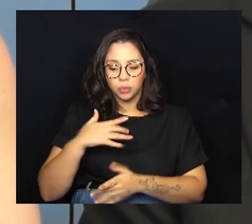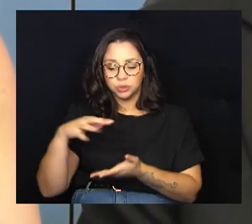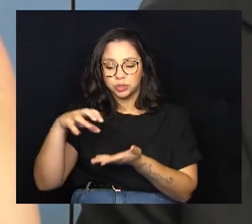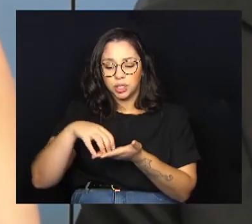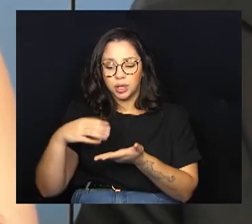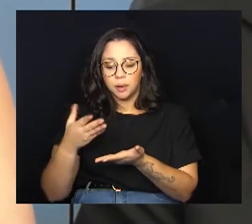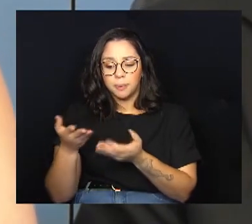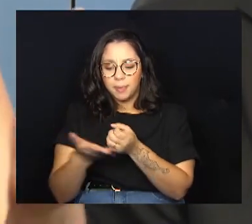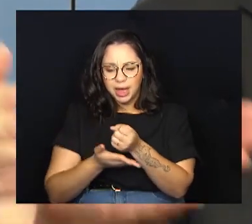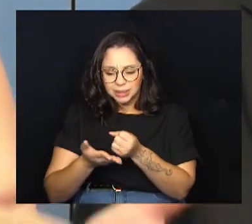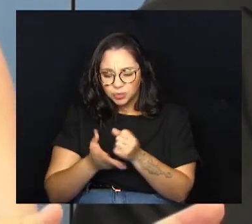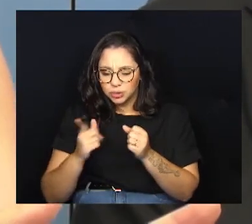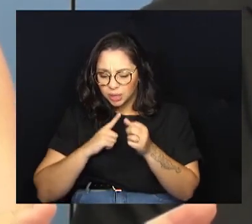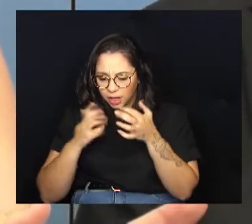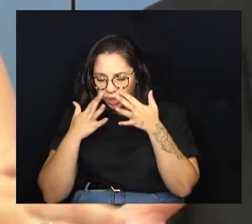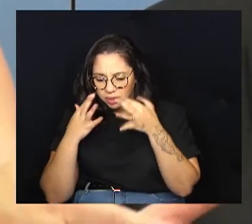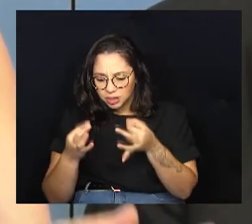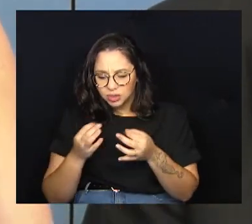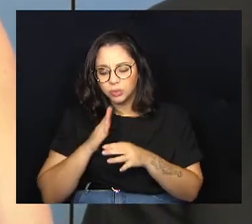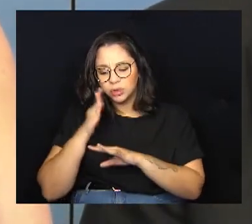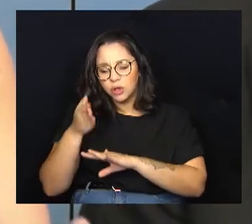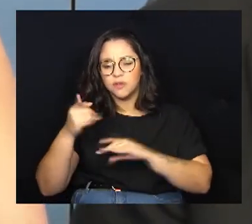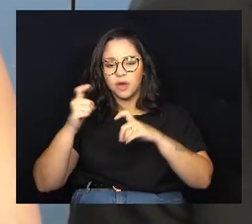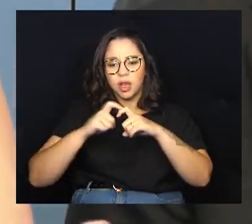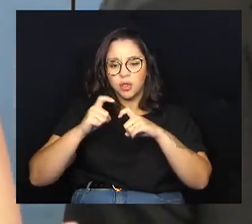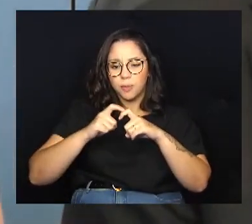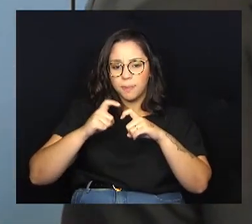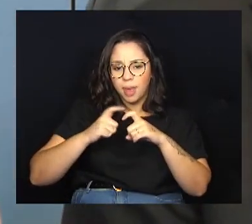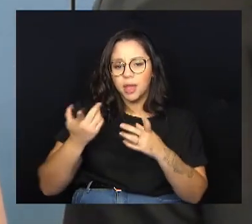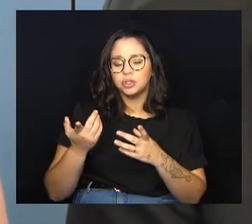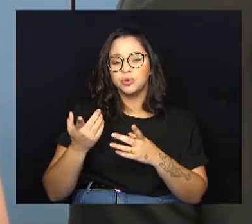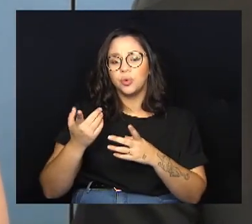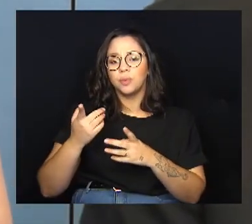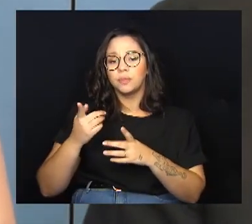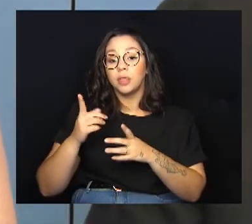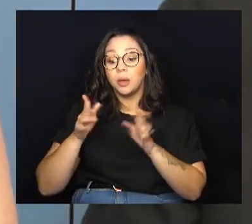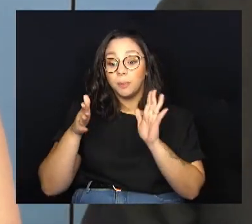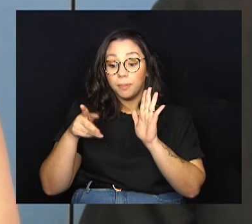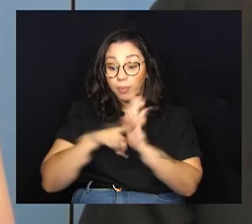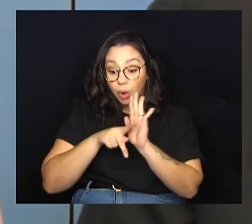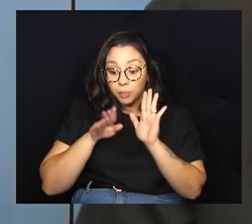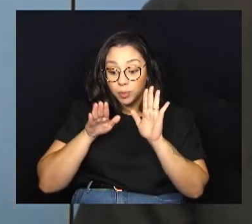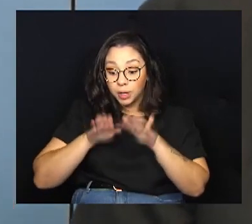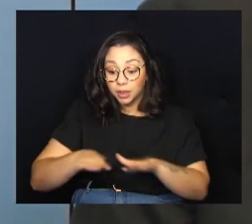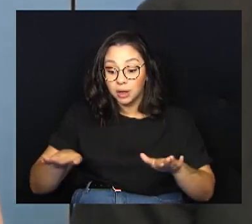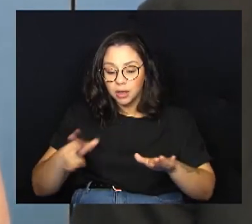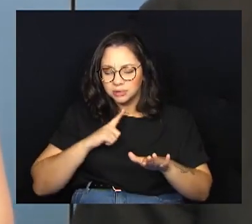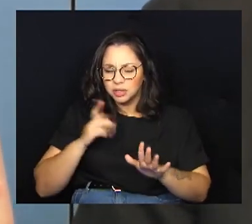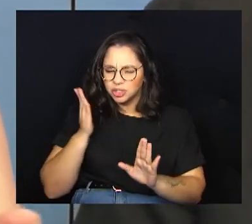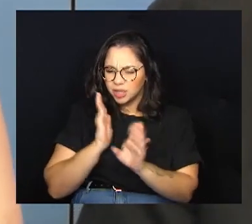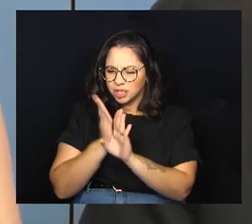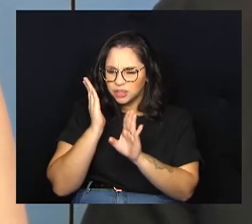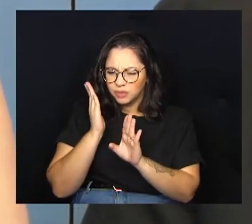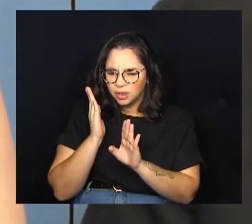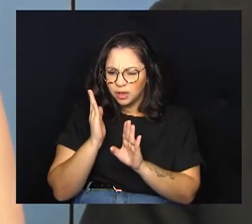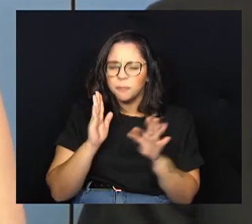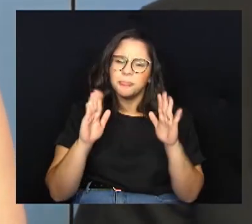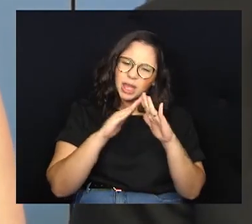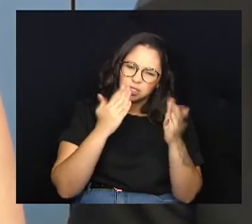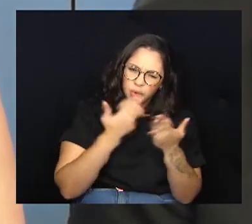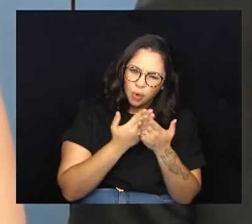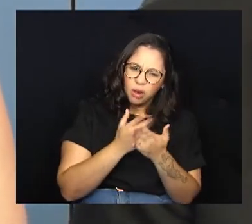ficar? Porque a gente sabe que existe, por exemplo, a maior de idade. Mas em Campinas existe esse serviço público? Não existe?